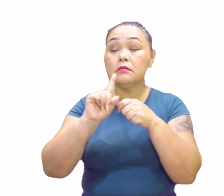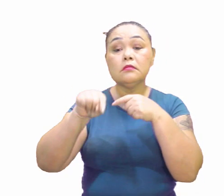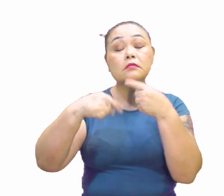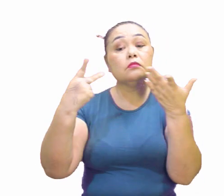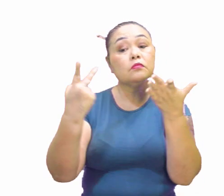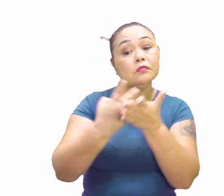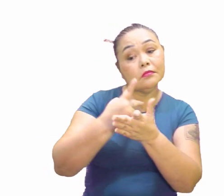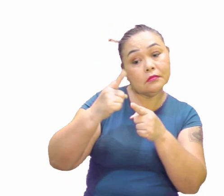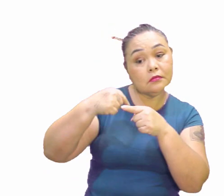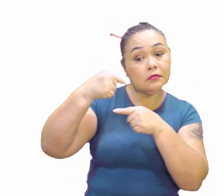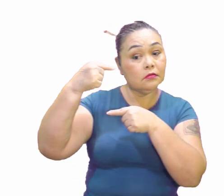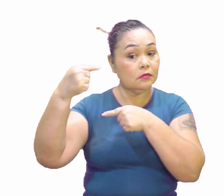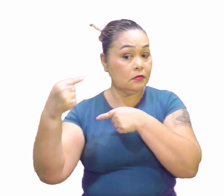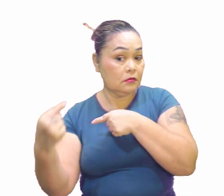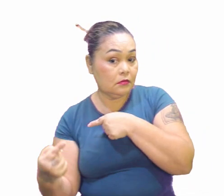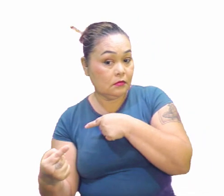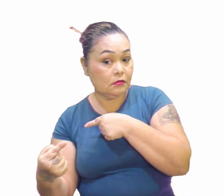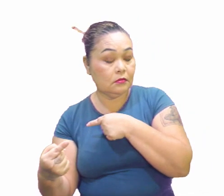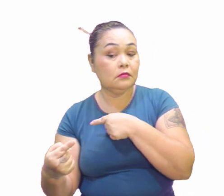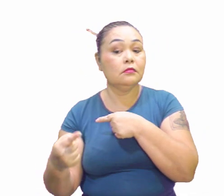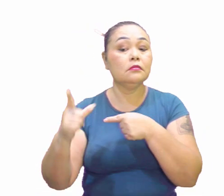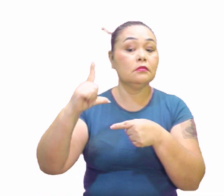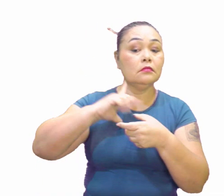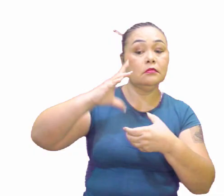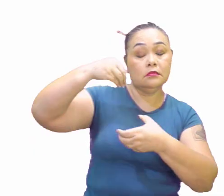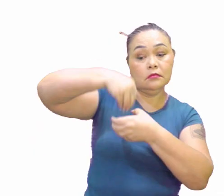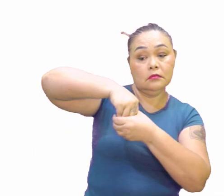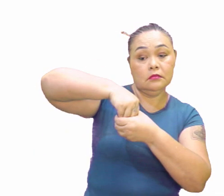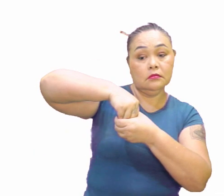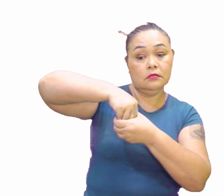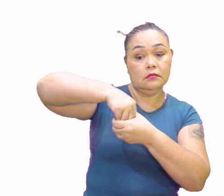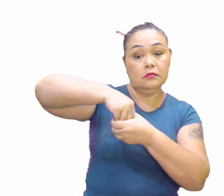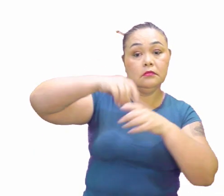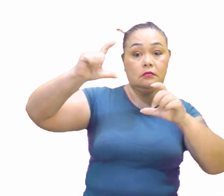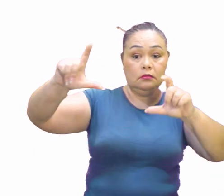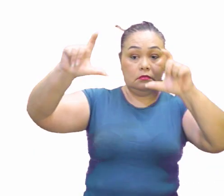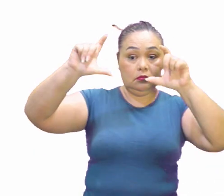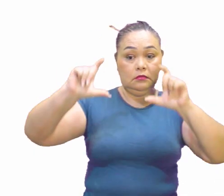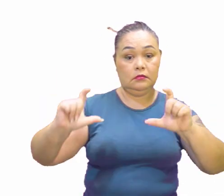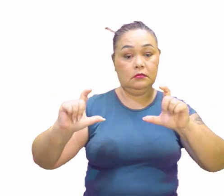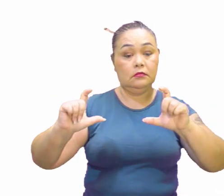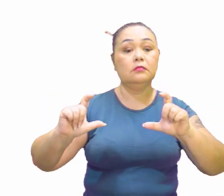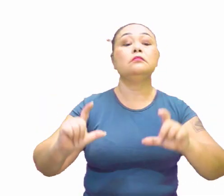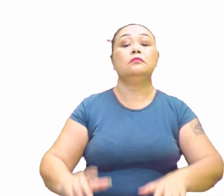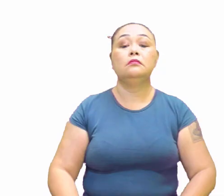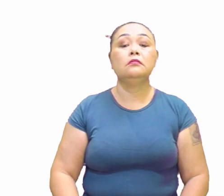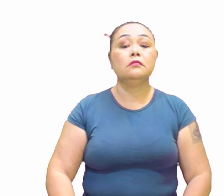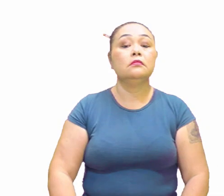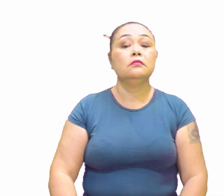foi a causa, qual é a consequência que está dentro desse parágrafo.